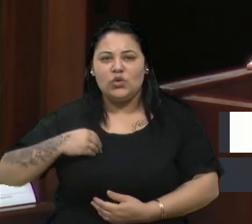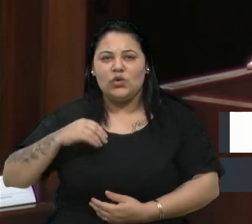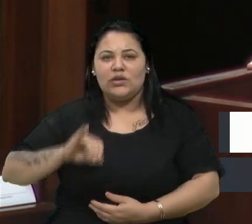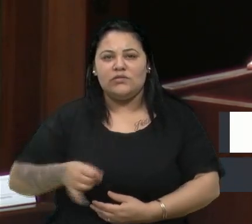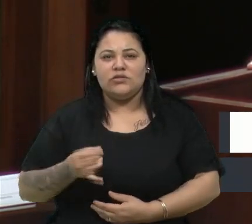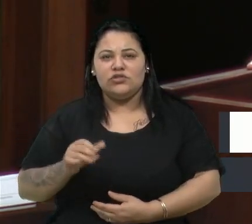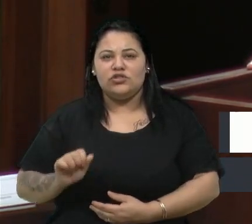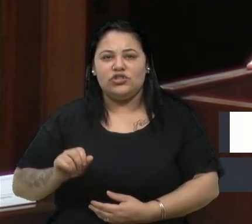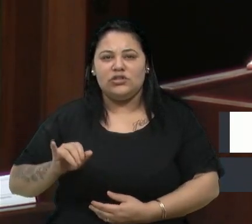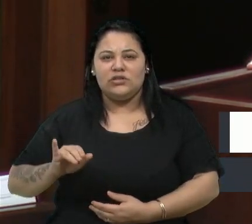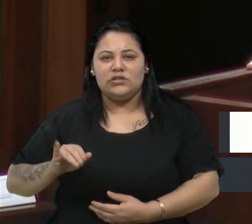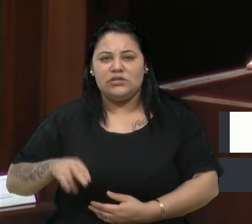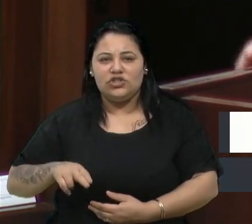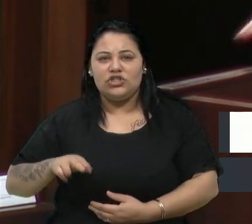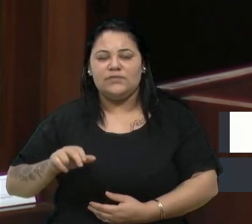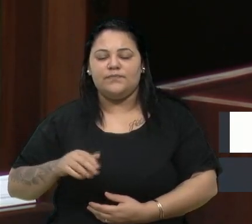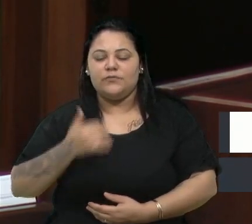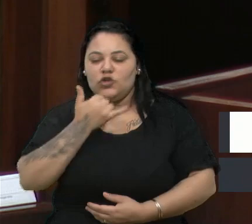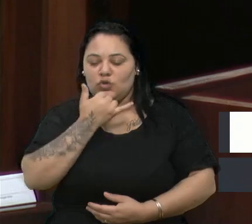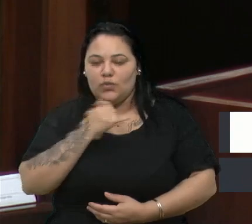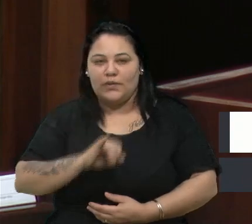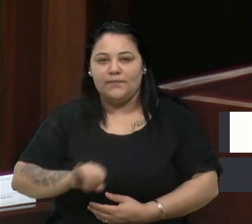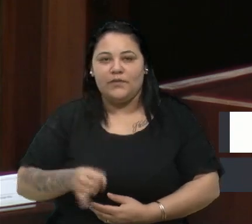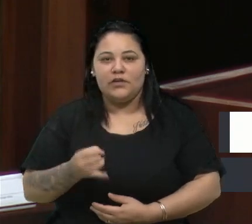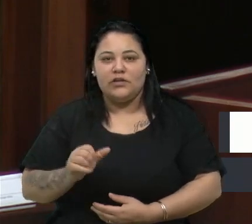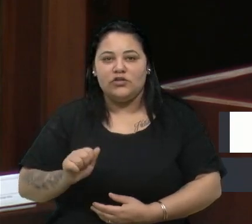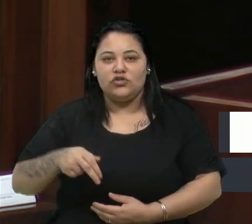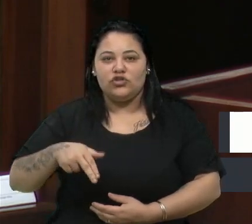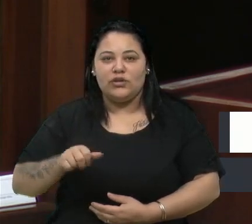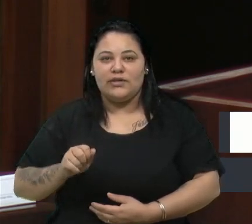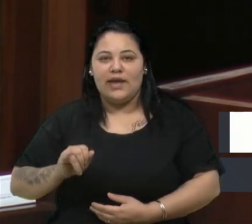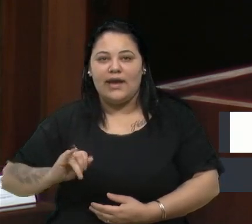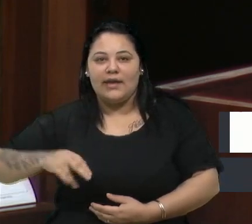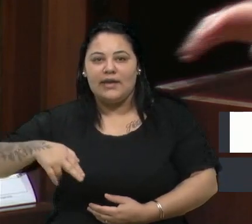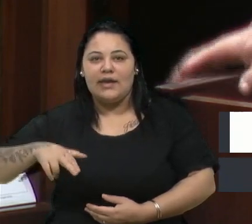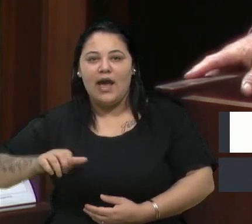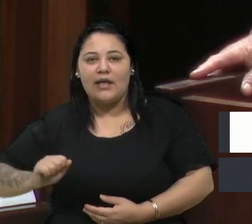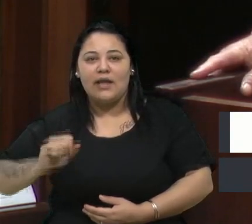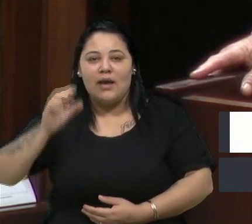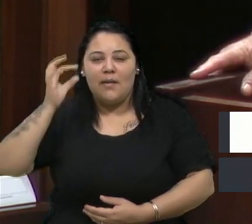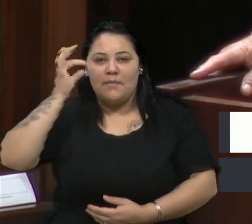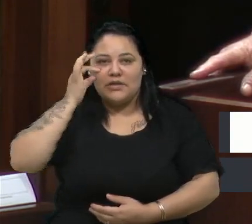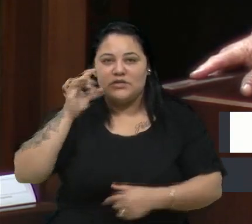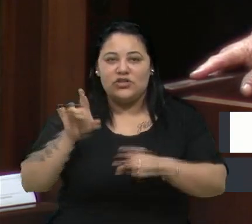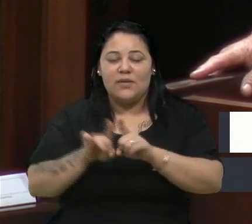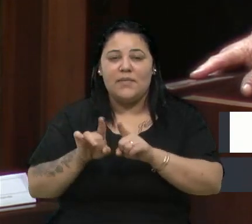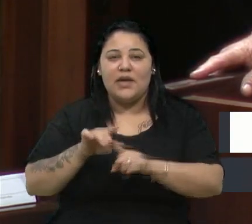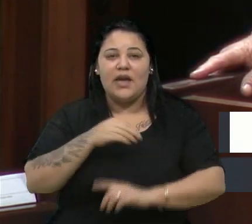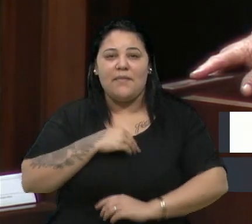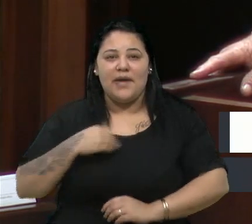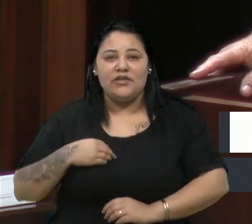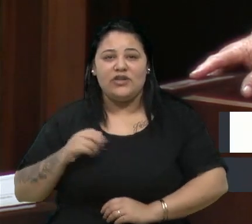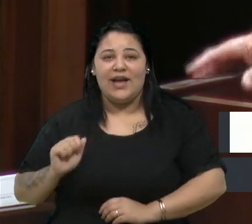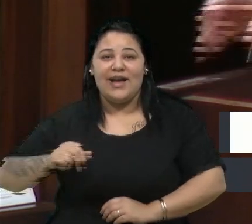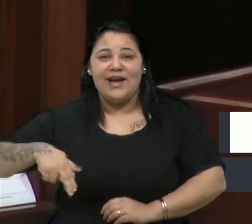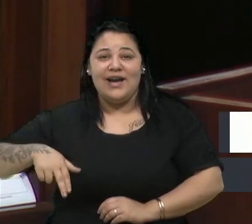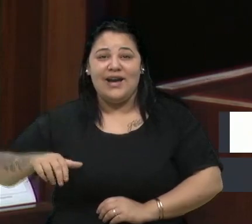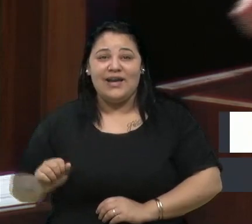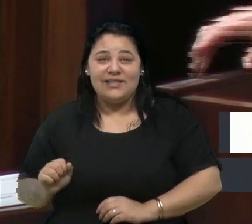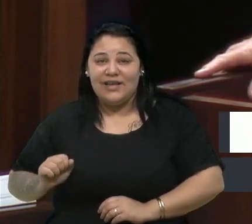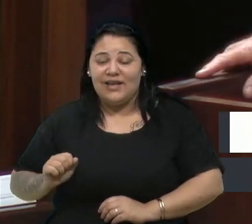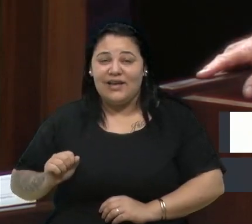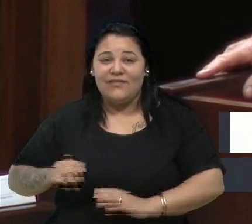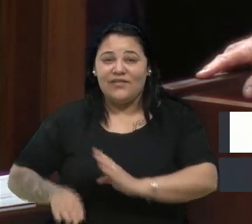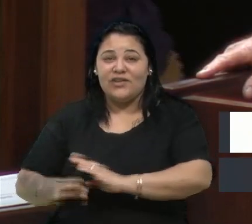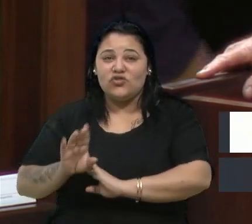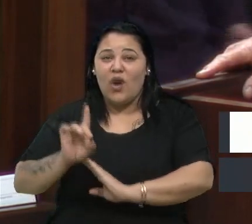preocupação dela, estava presente a doutora Ana Marquesan, que veio de Porto Alegre, especialmente para estar de